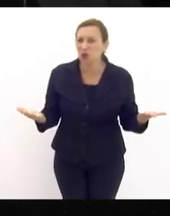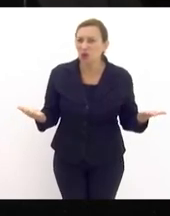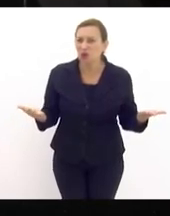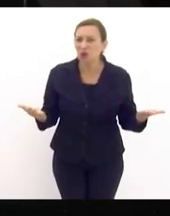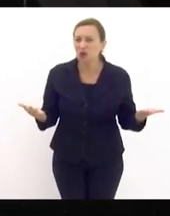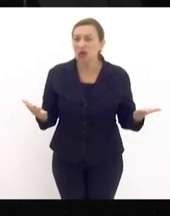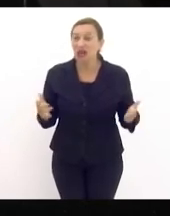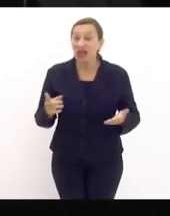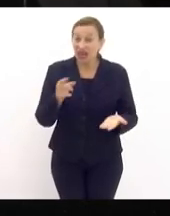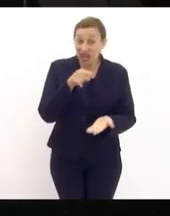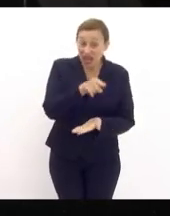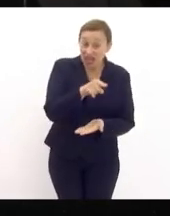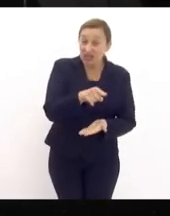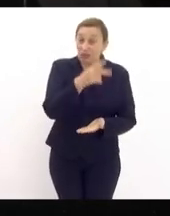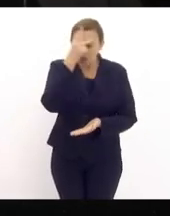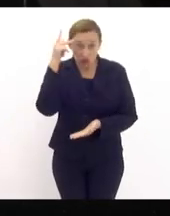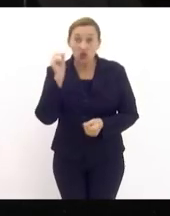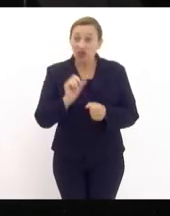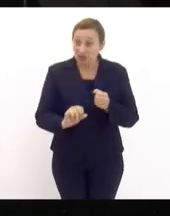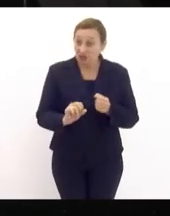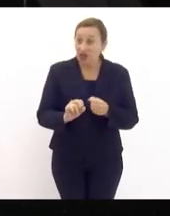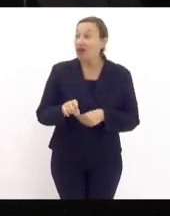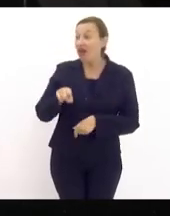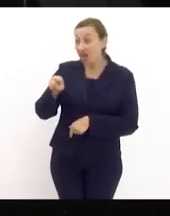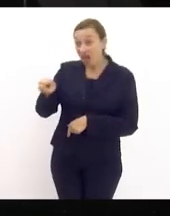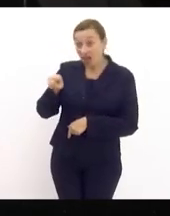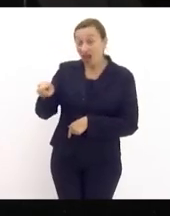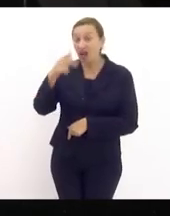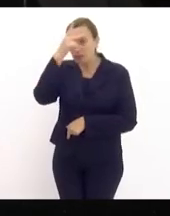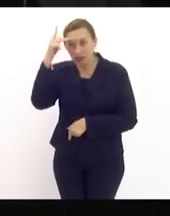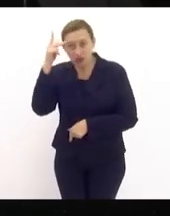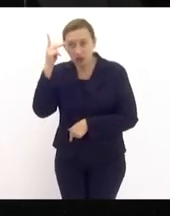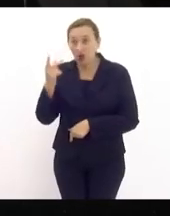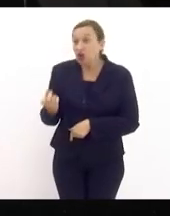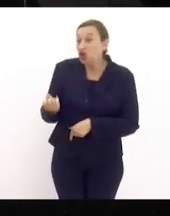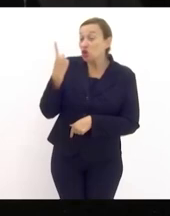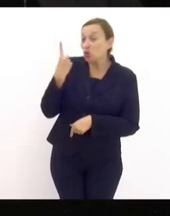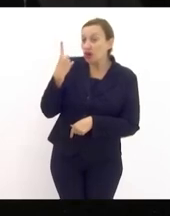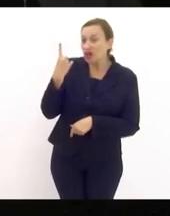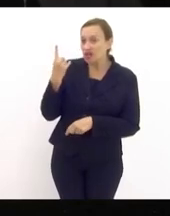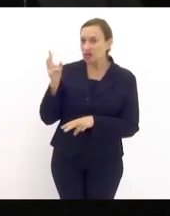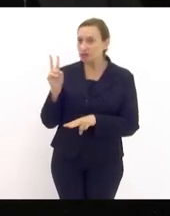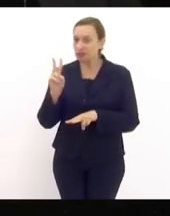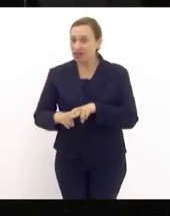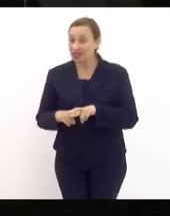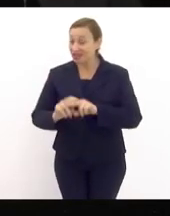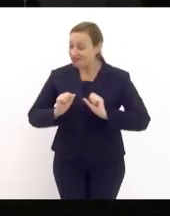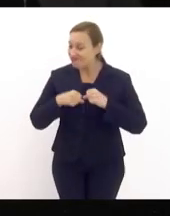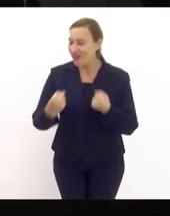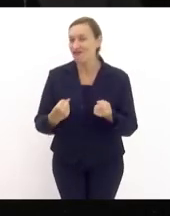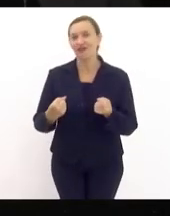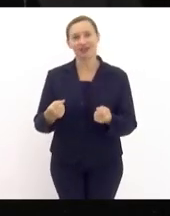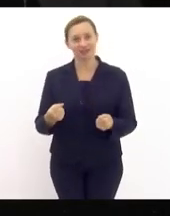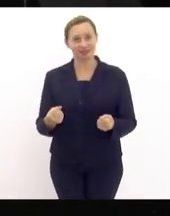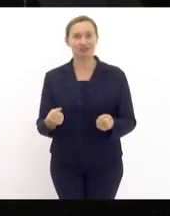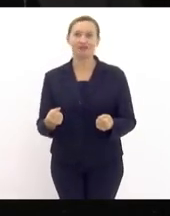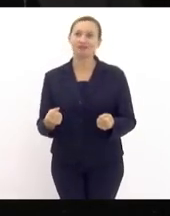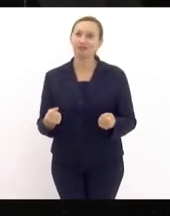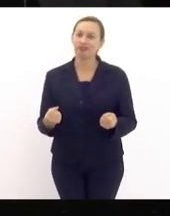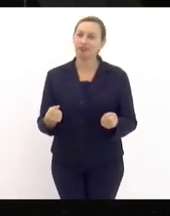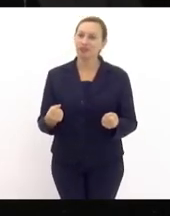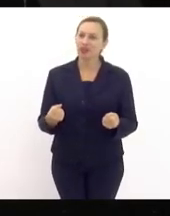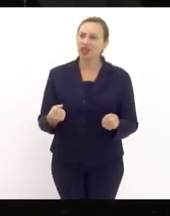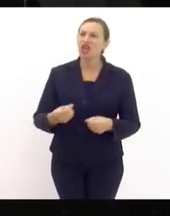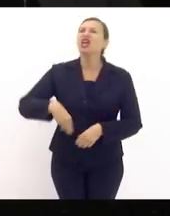Essa mesma pessoa que fez isso é aquele nível de pessoa que o ex-condenado, ele defende. Quem